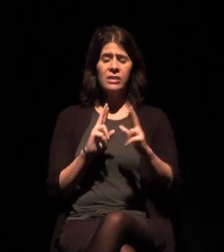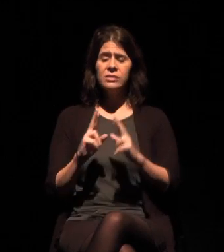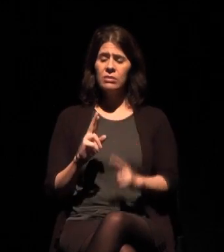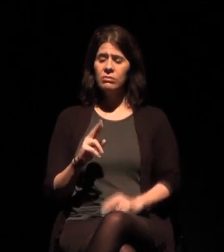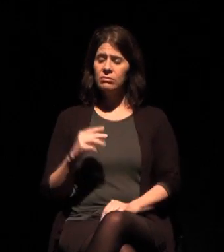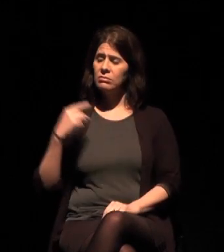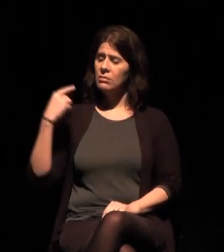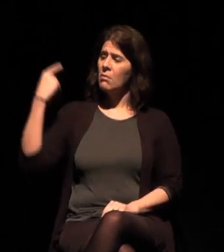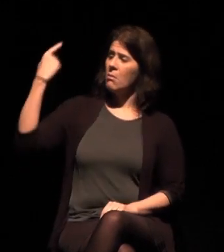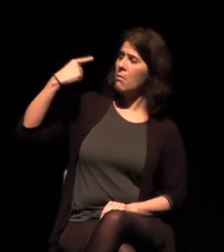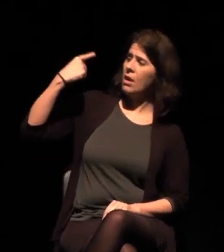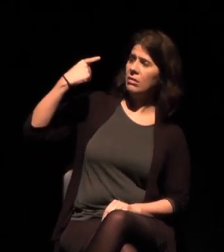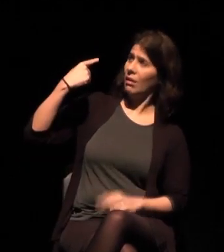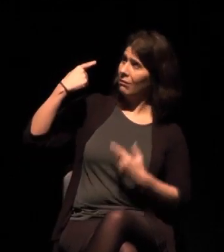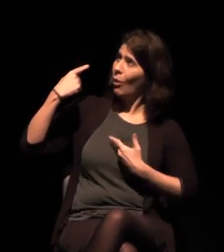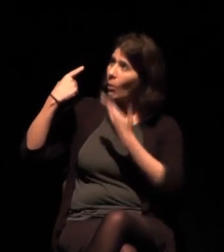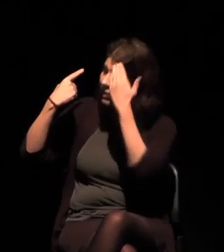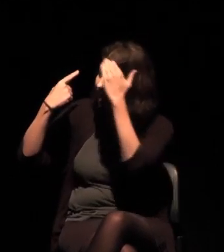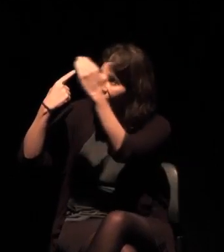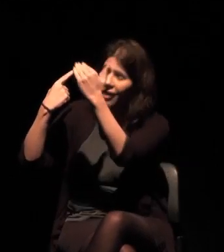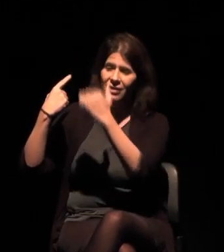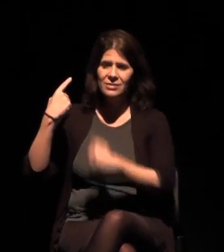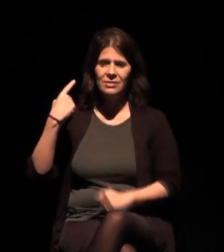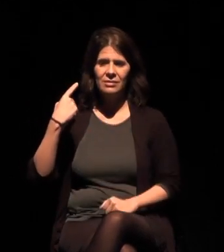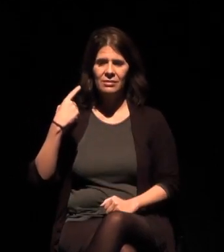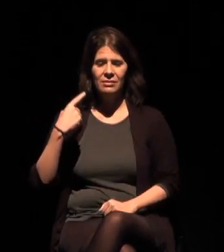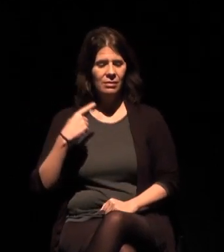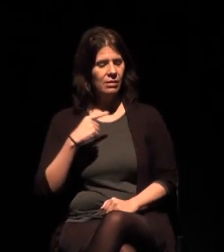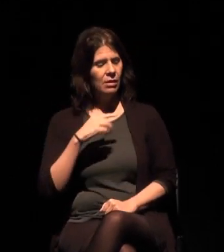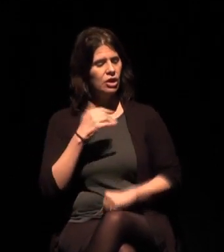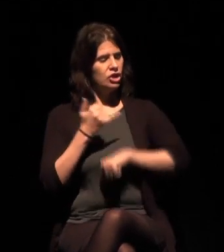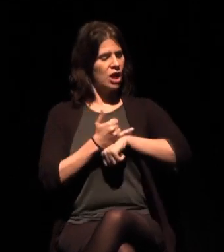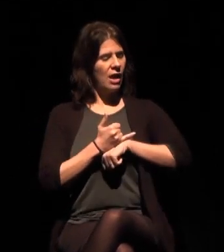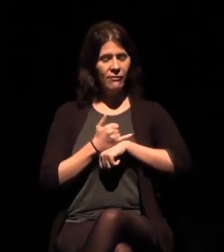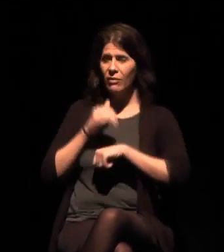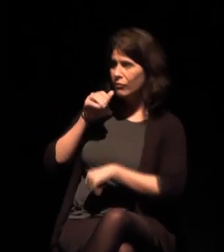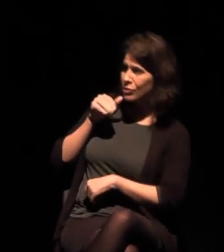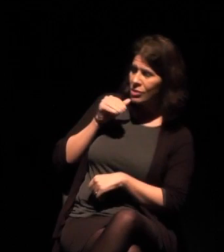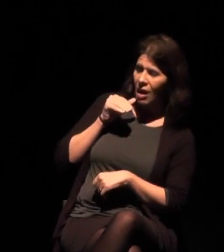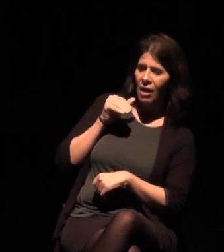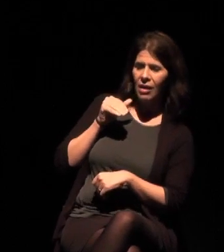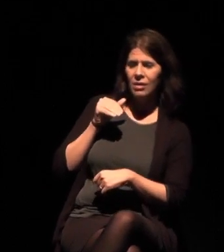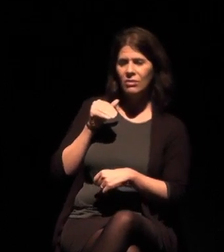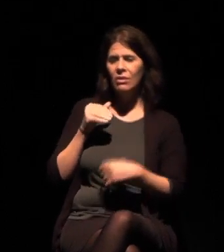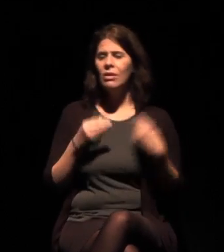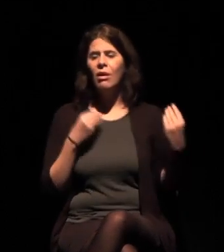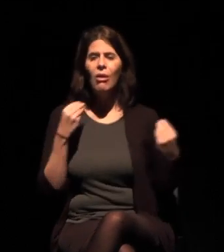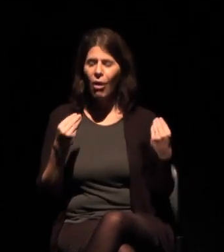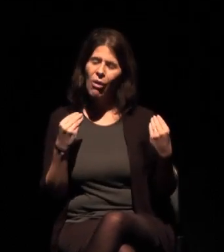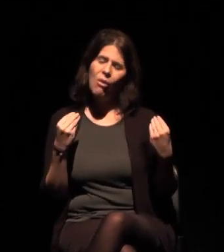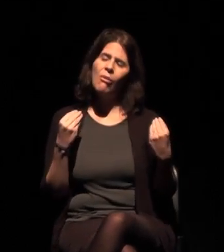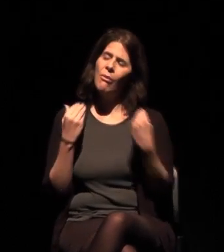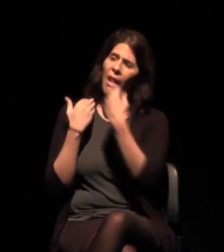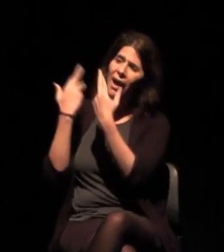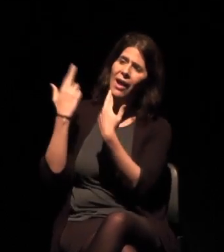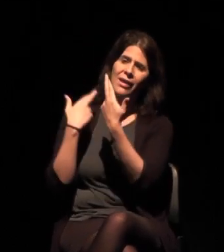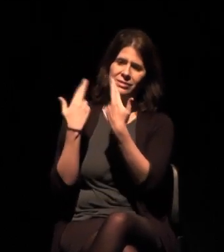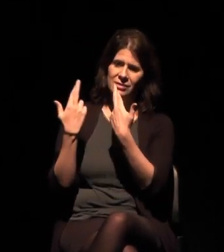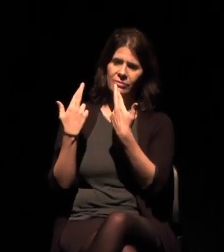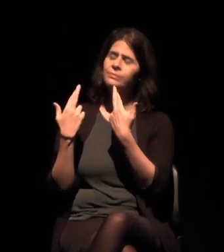não sabe o que vai acontecer o provável aumento o o o trabalho autoproposto entre o